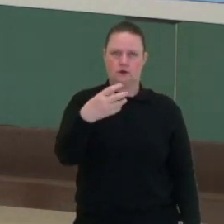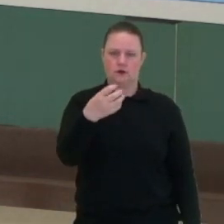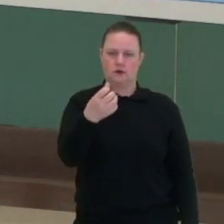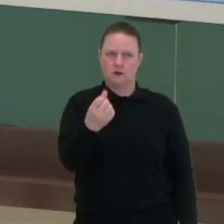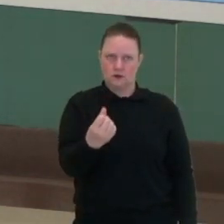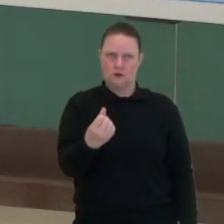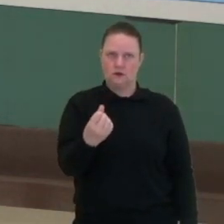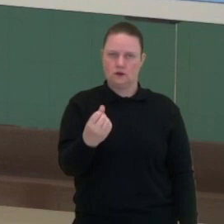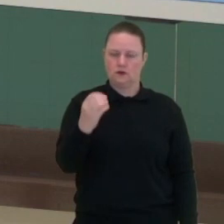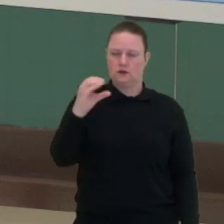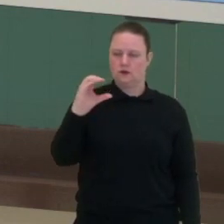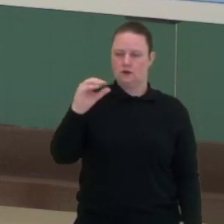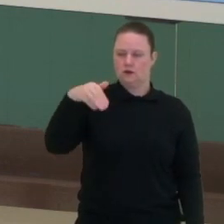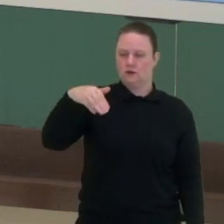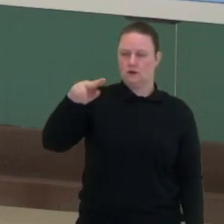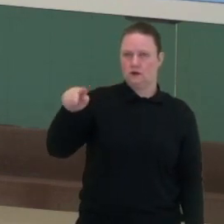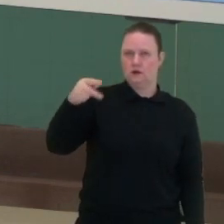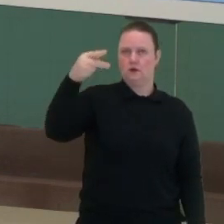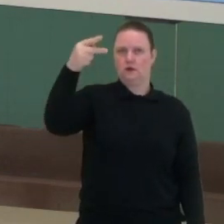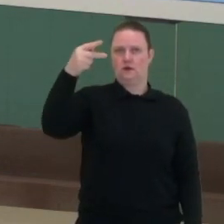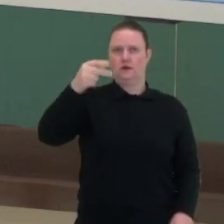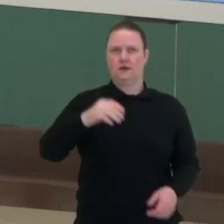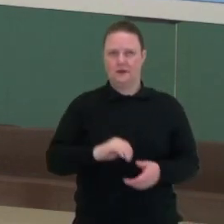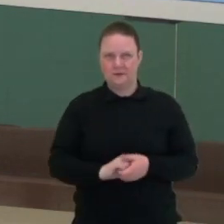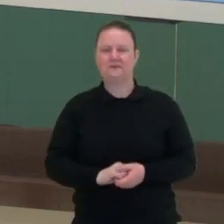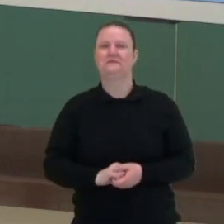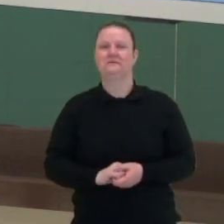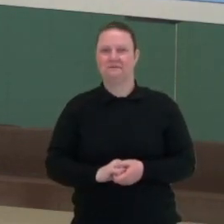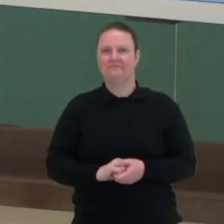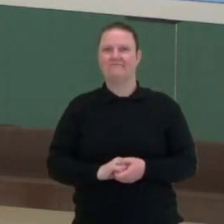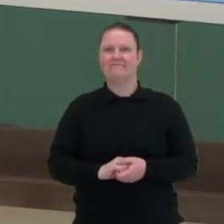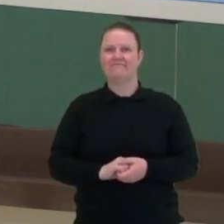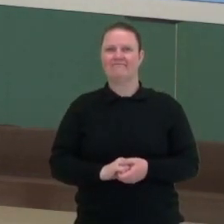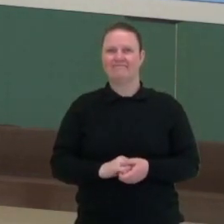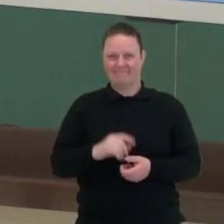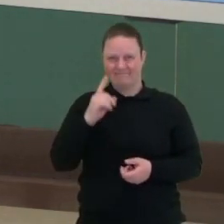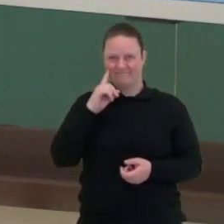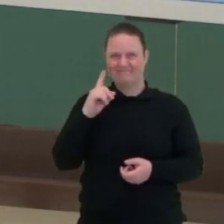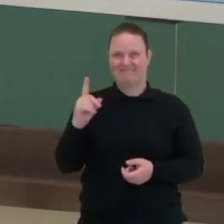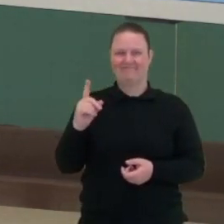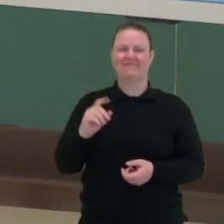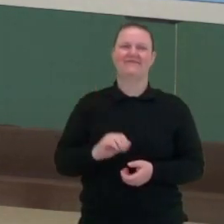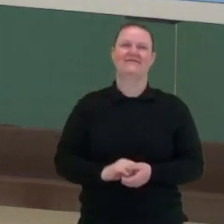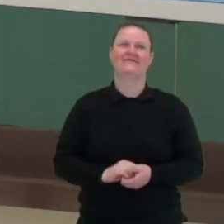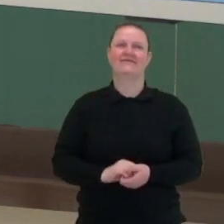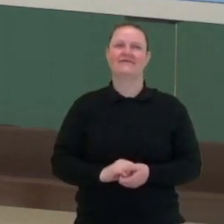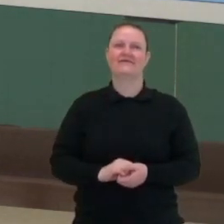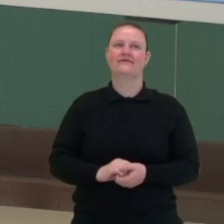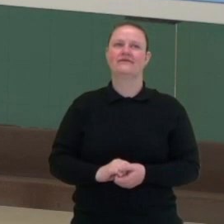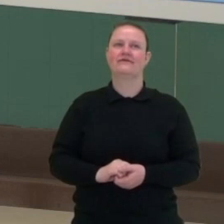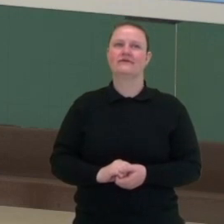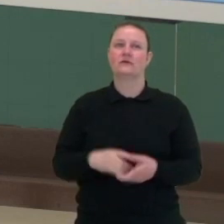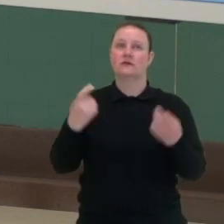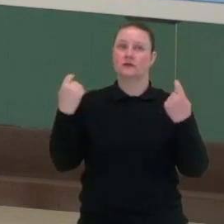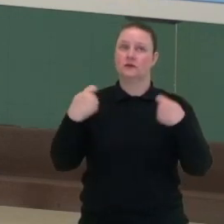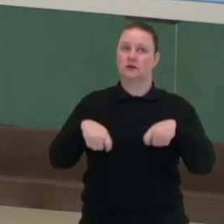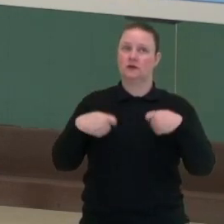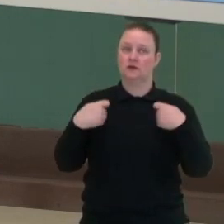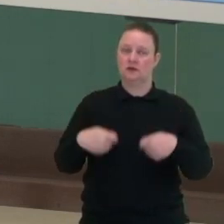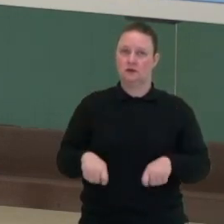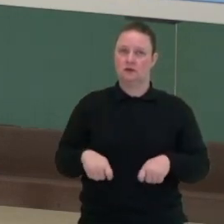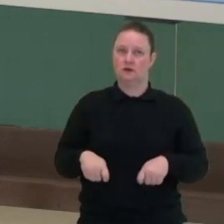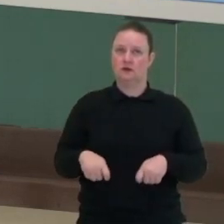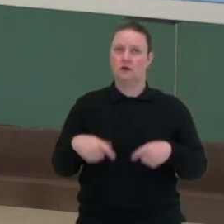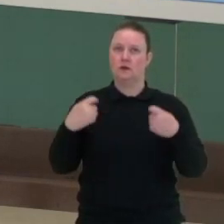a 1.226 centímetros quadrados, ok? Bom, então são necessários aí no